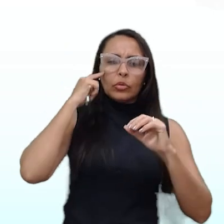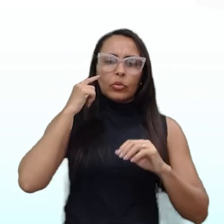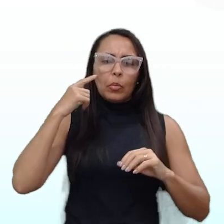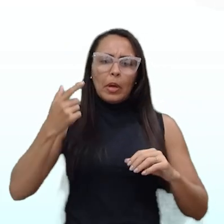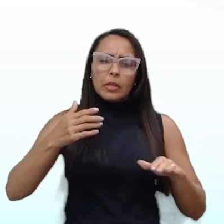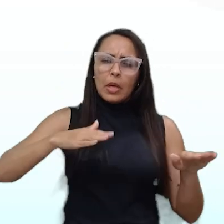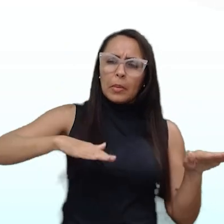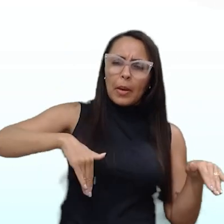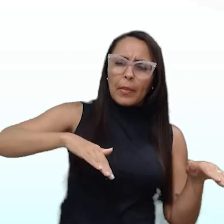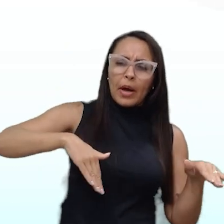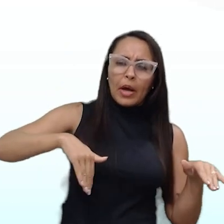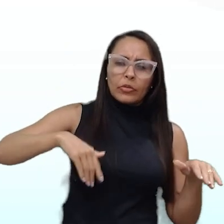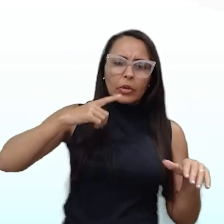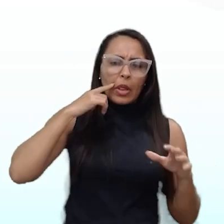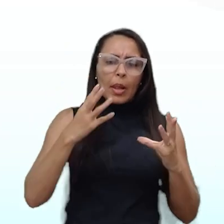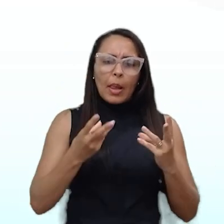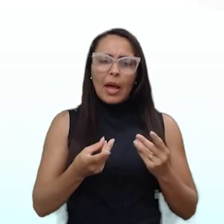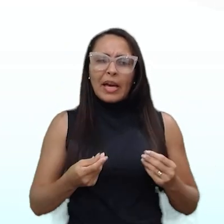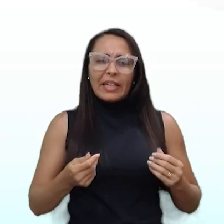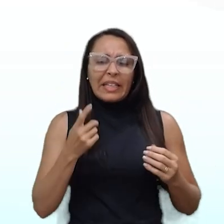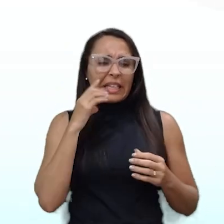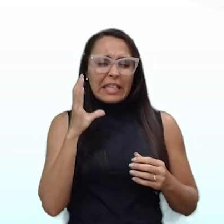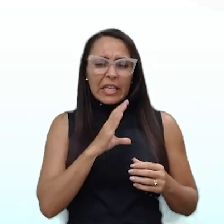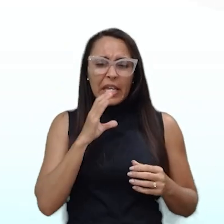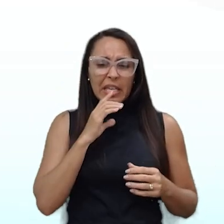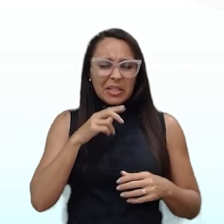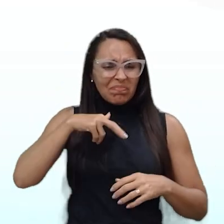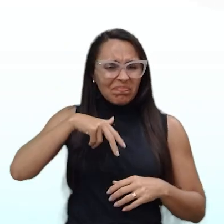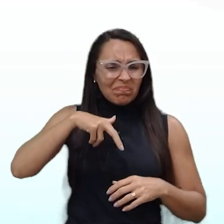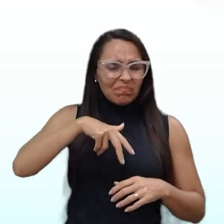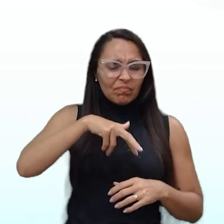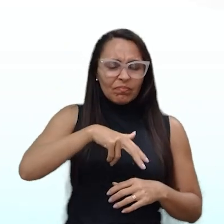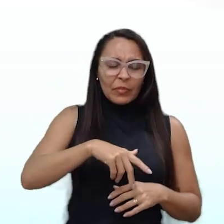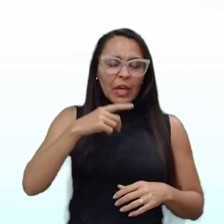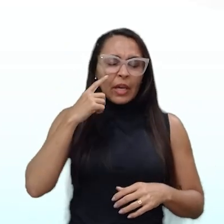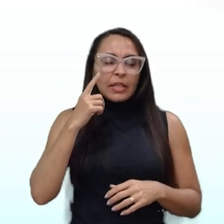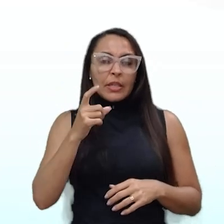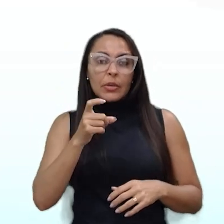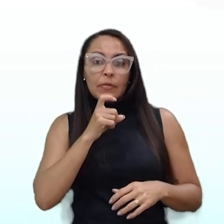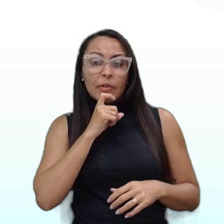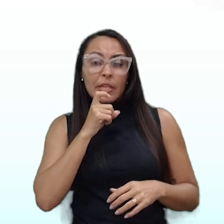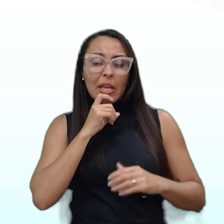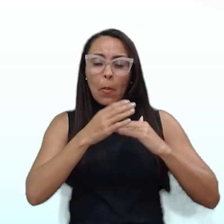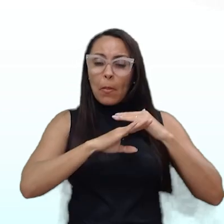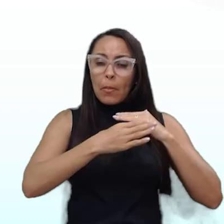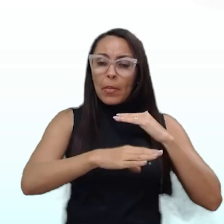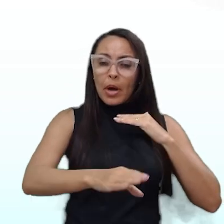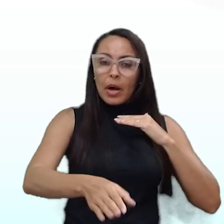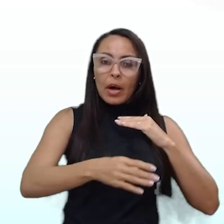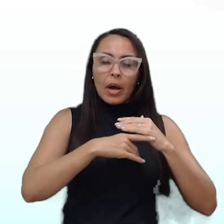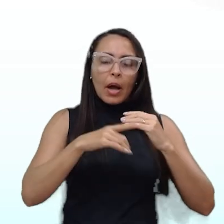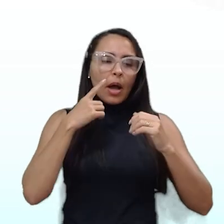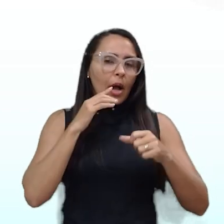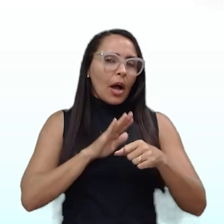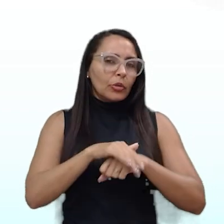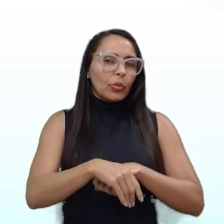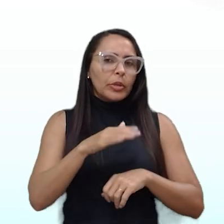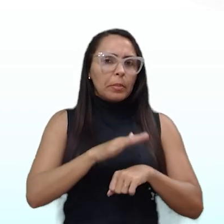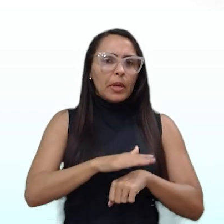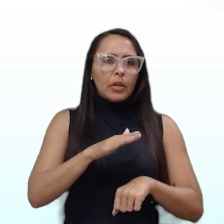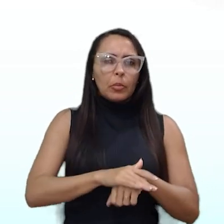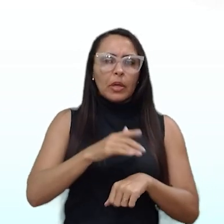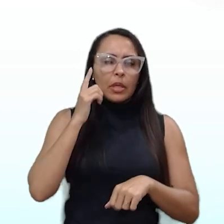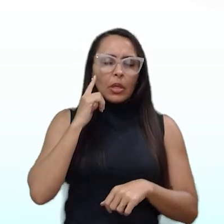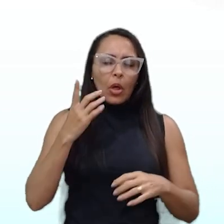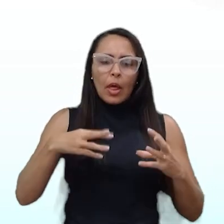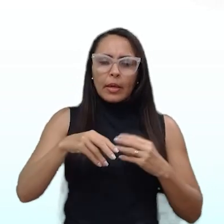praia observa que a areia está muito quente e a água do mar está muito fria. À noite, esse mesmo banhista observa que a